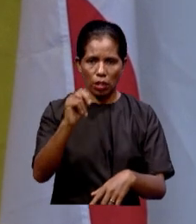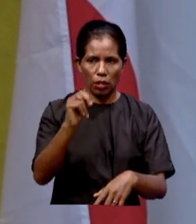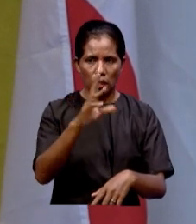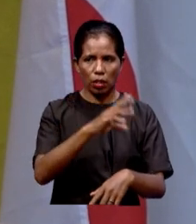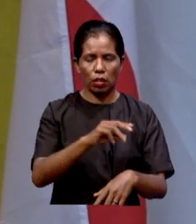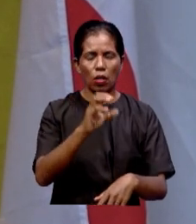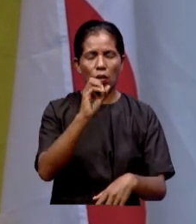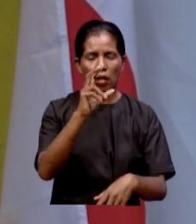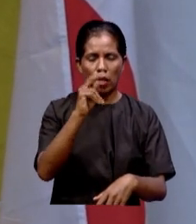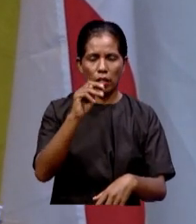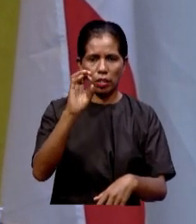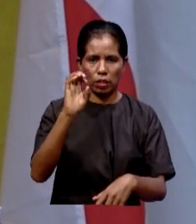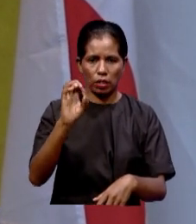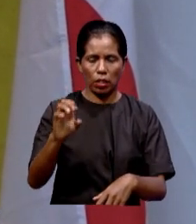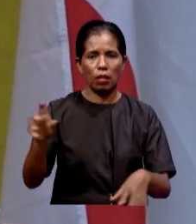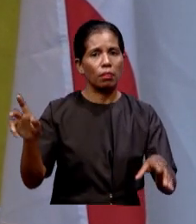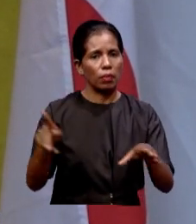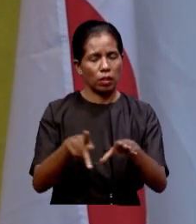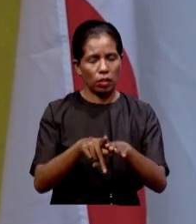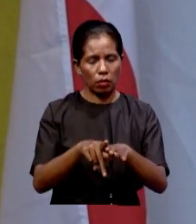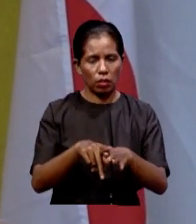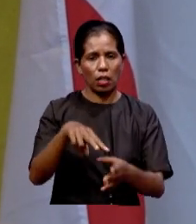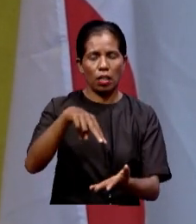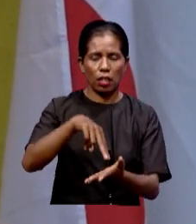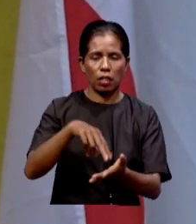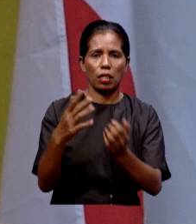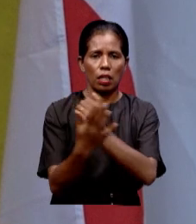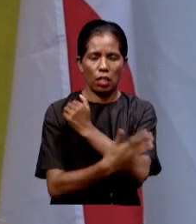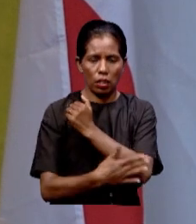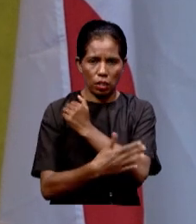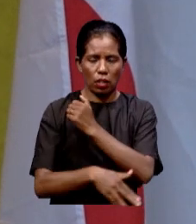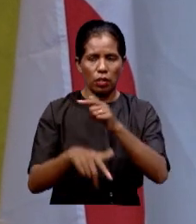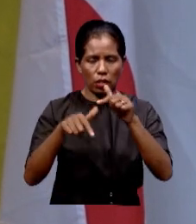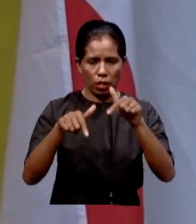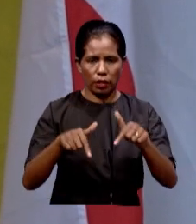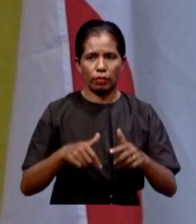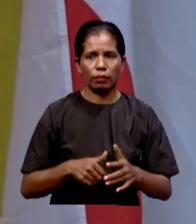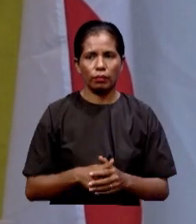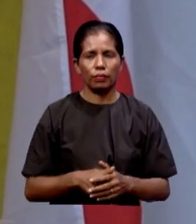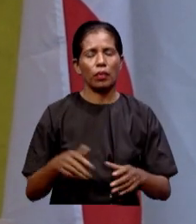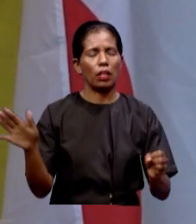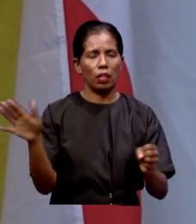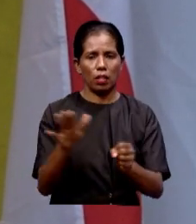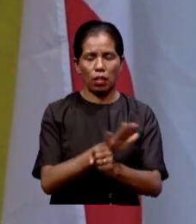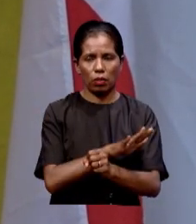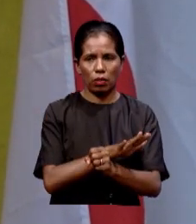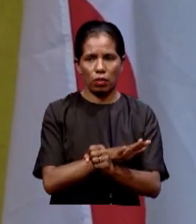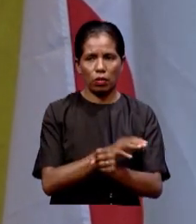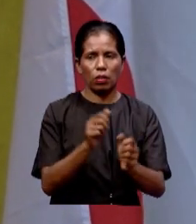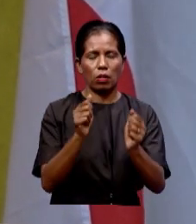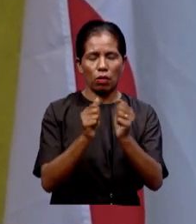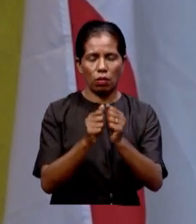ONG participa ona iha hari na saun pais idane ian nakonu ho.